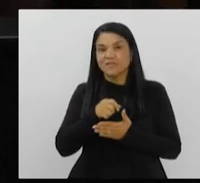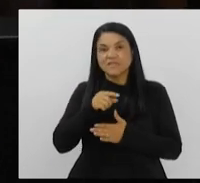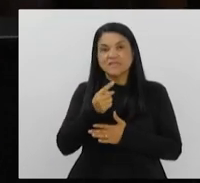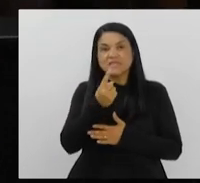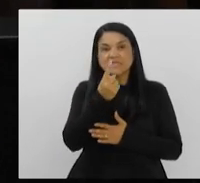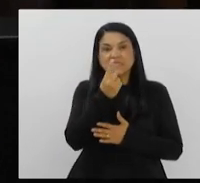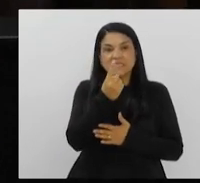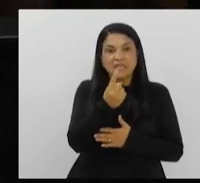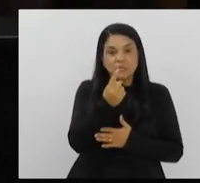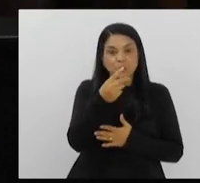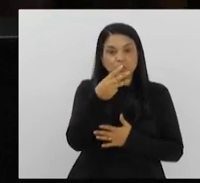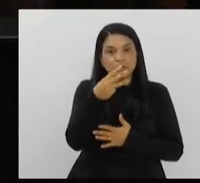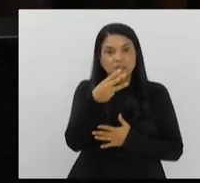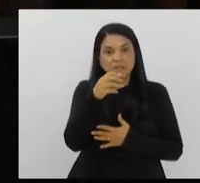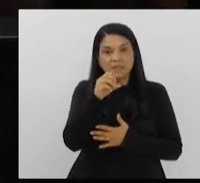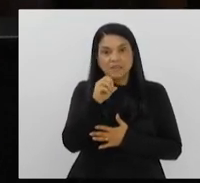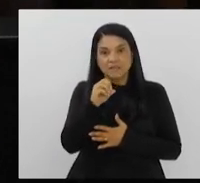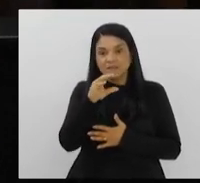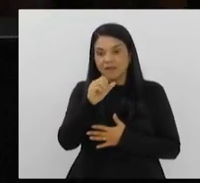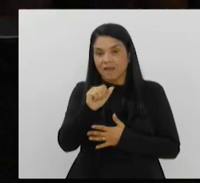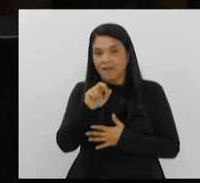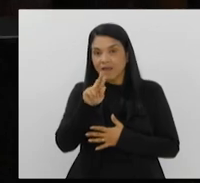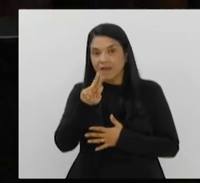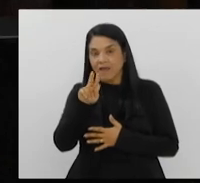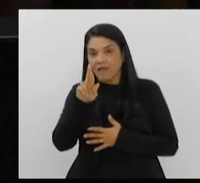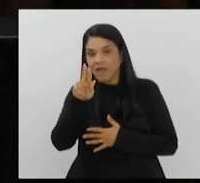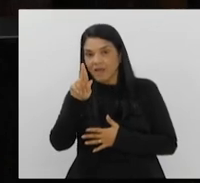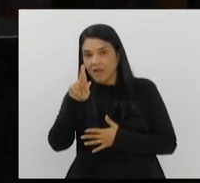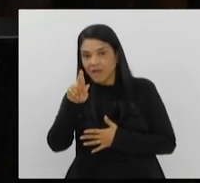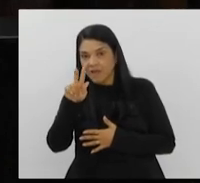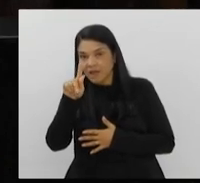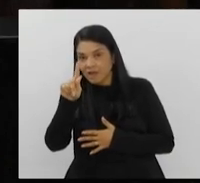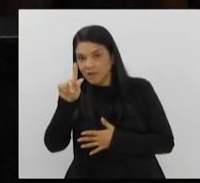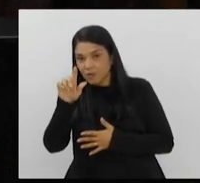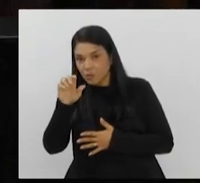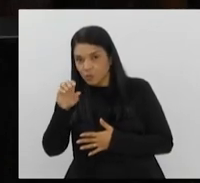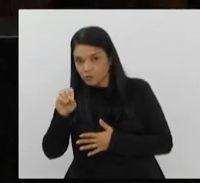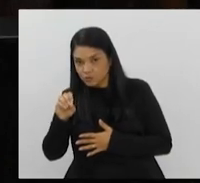130 cargos considerados como fantasma.